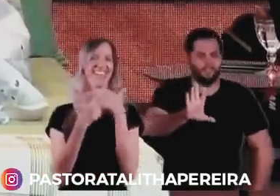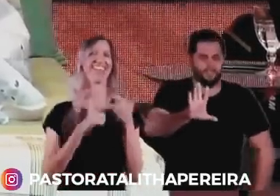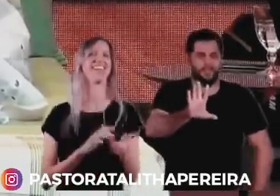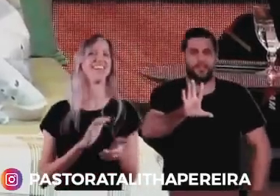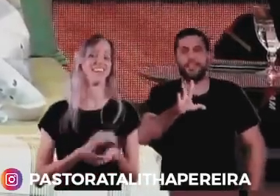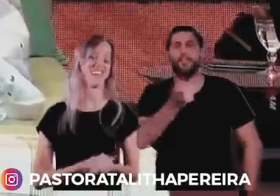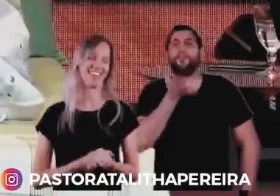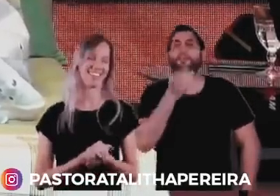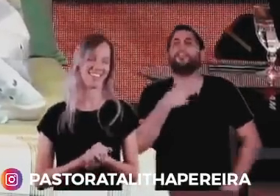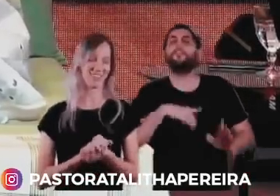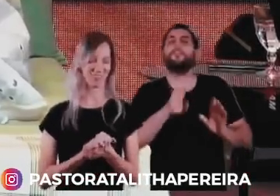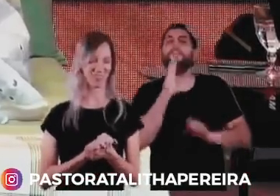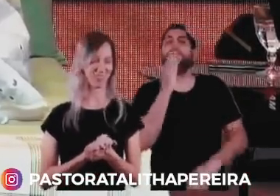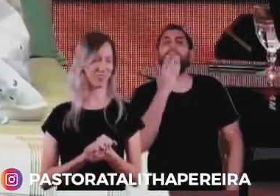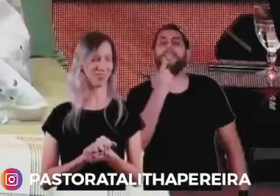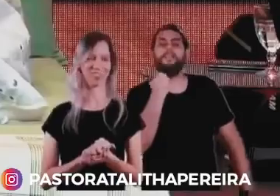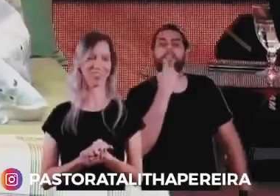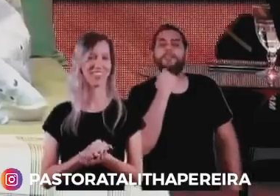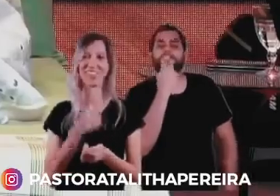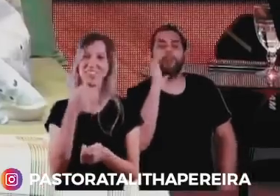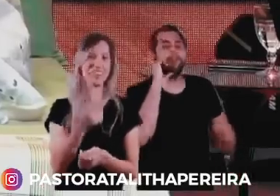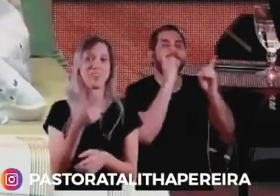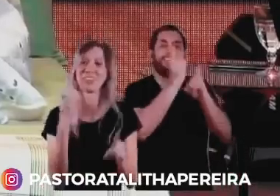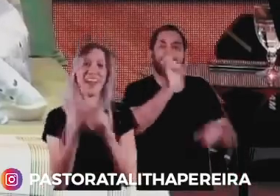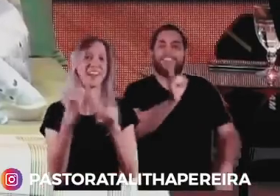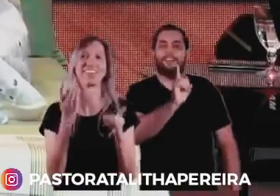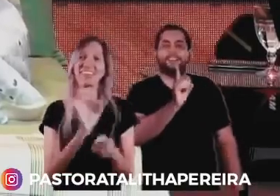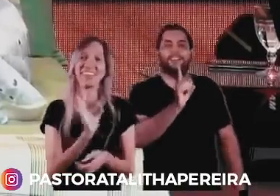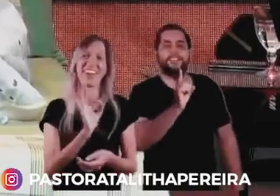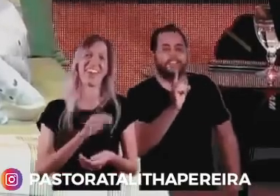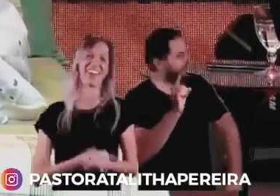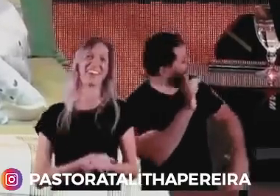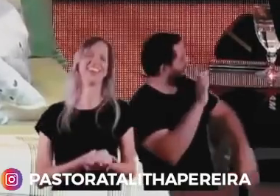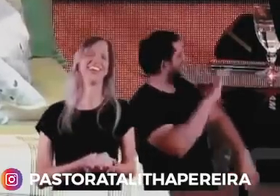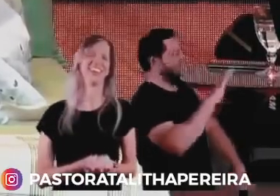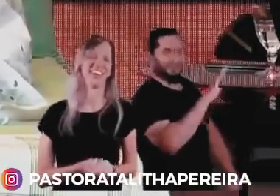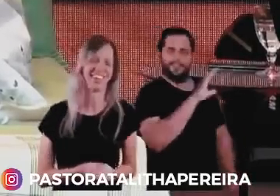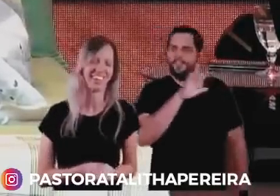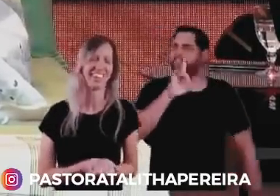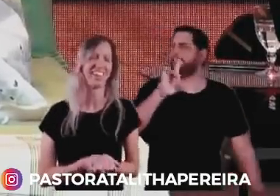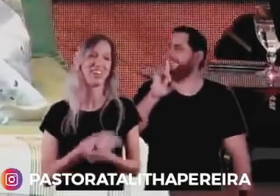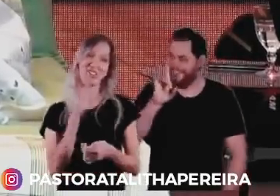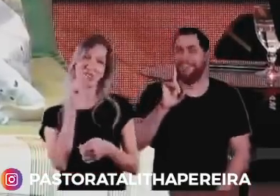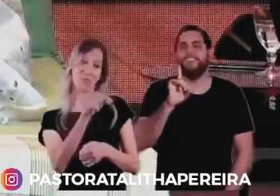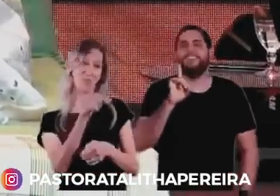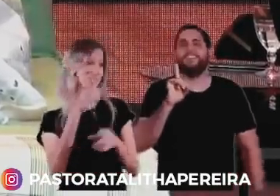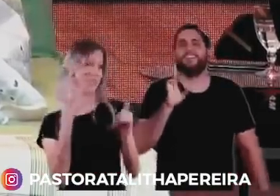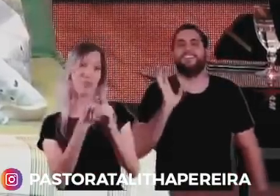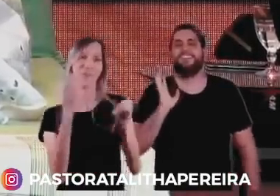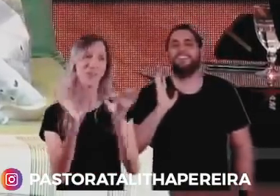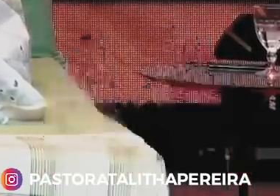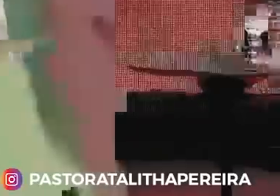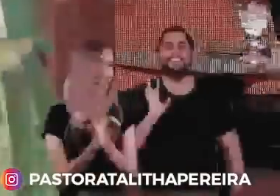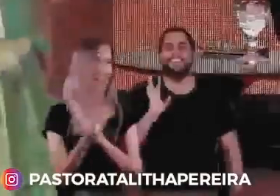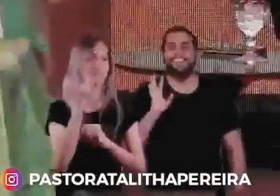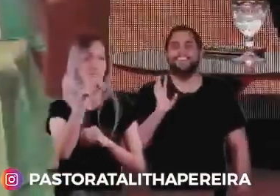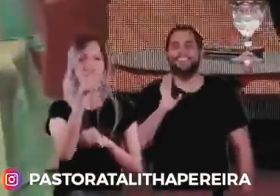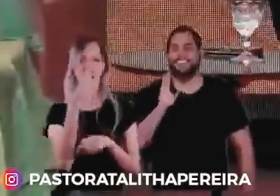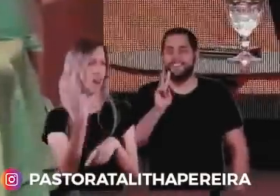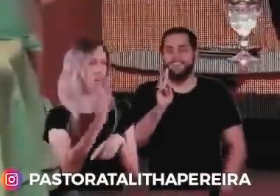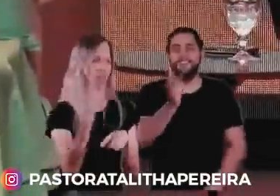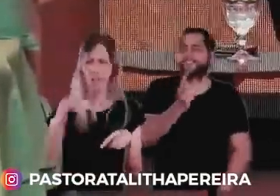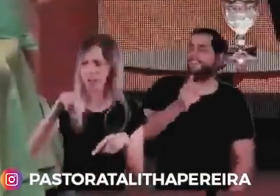Eu procurei o banheiro no quarto. Eu fui encontrar o banheiro no corredor da outra sala. Não, é você nem encontrou, você ficou